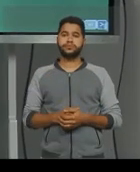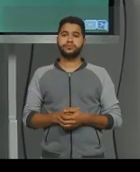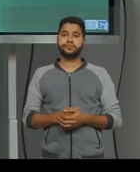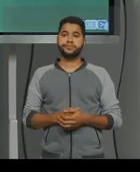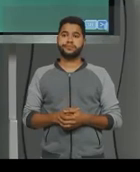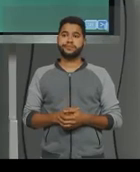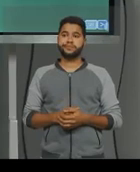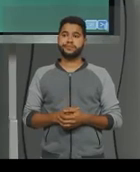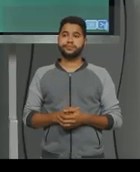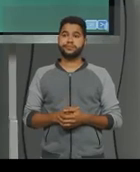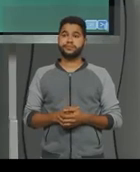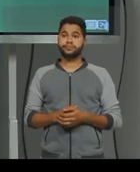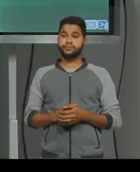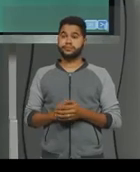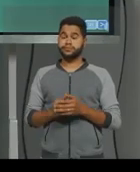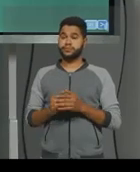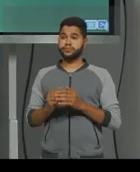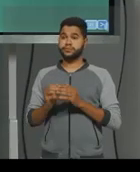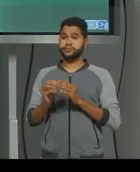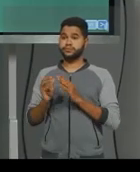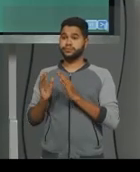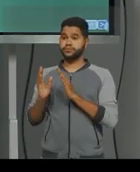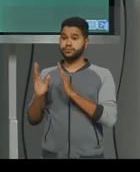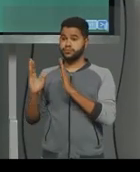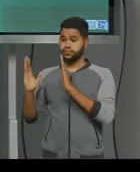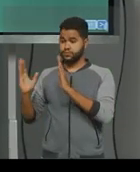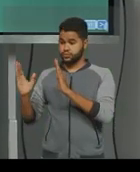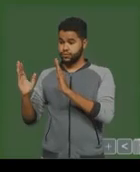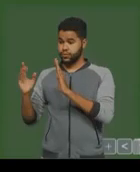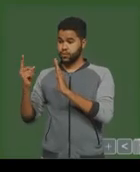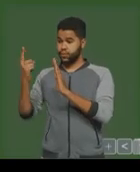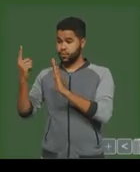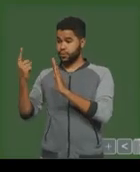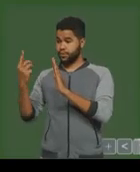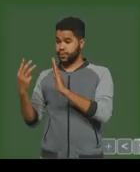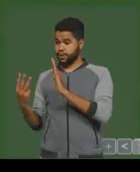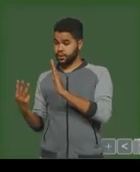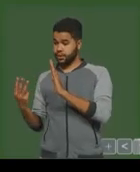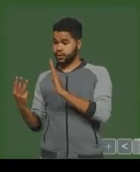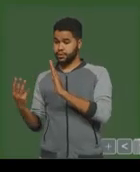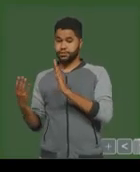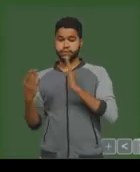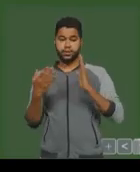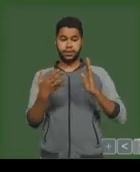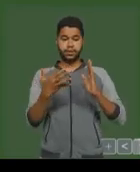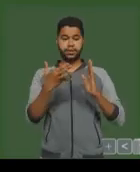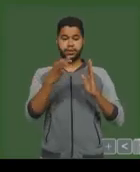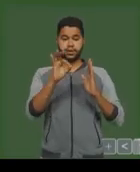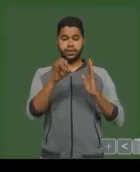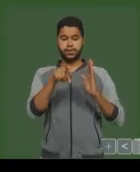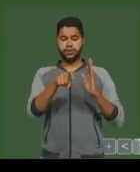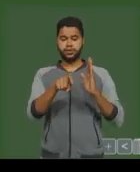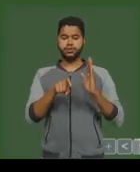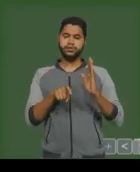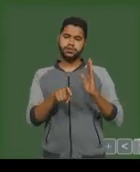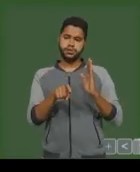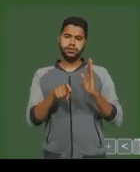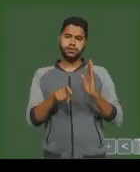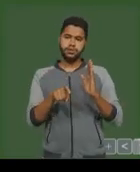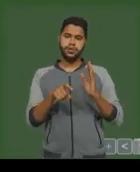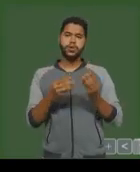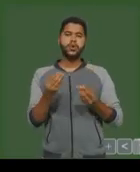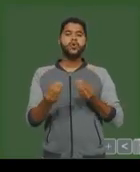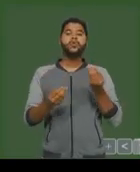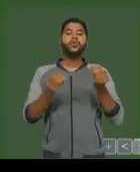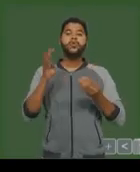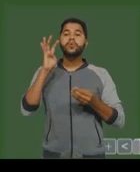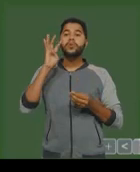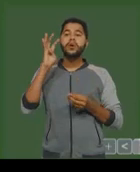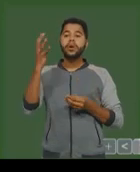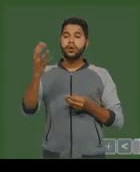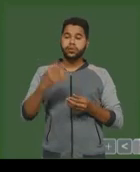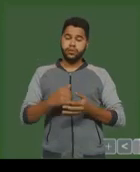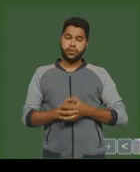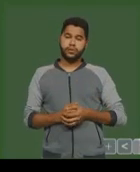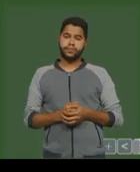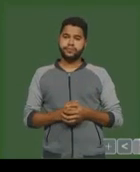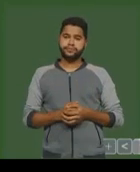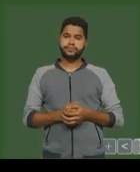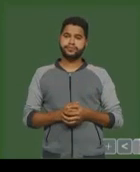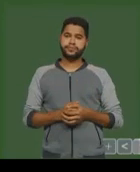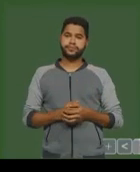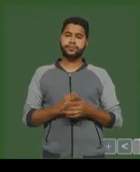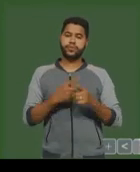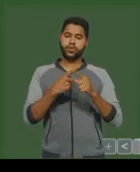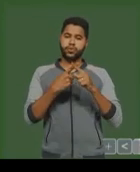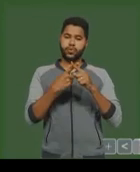nesta ordem 1 está para 3, assim como 10 está para x. E como que resolve mesmo? Vamos